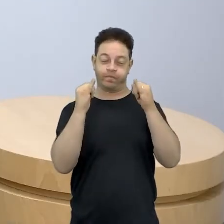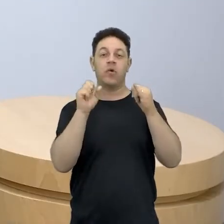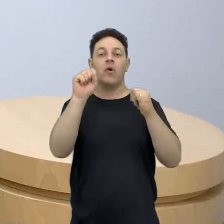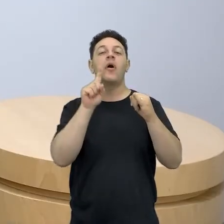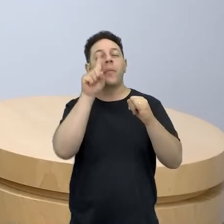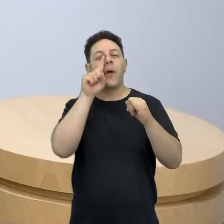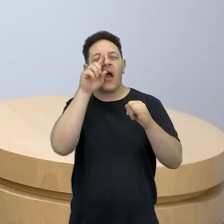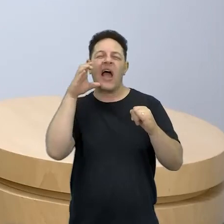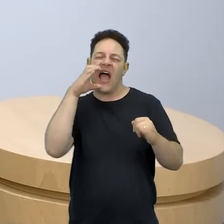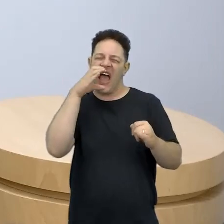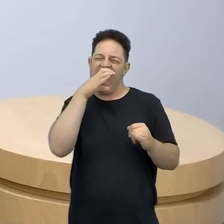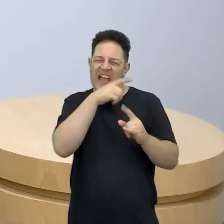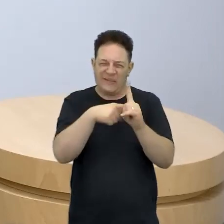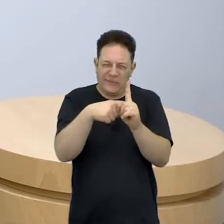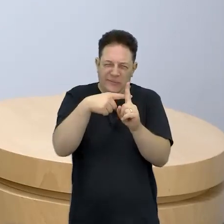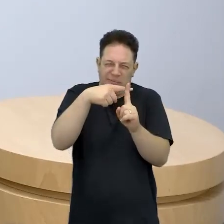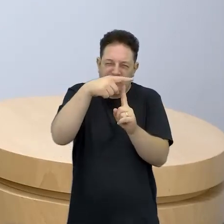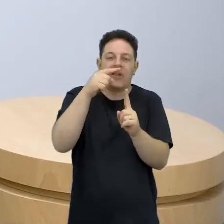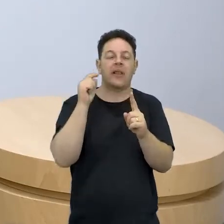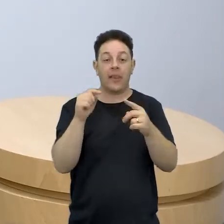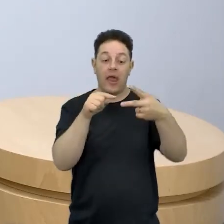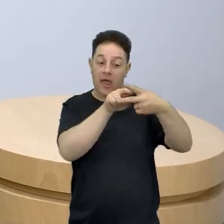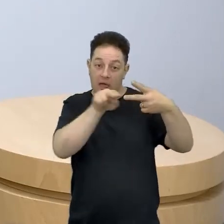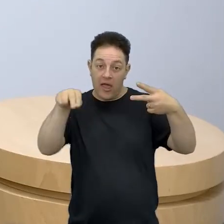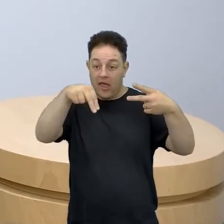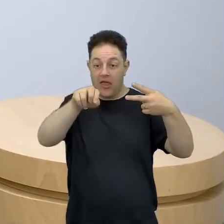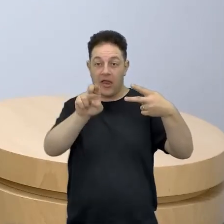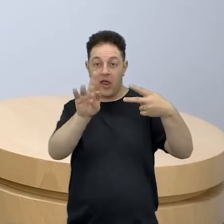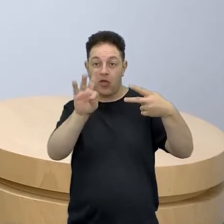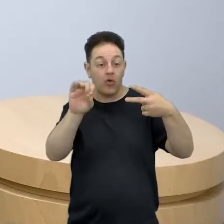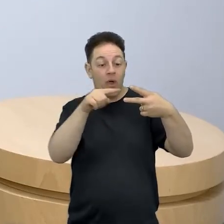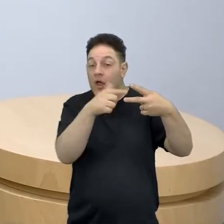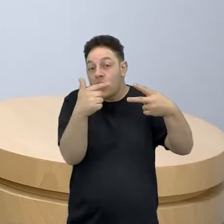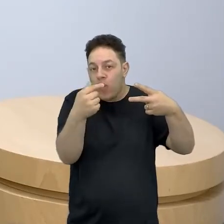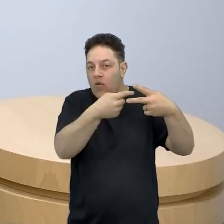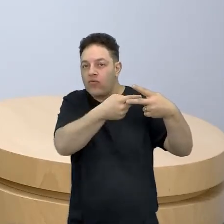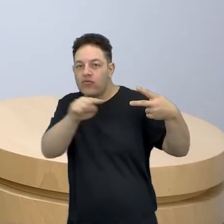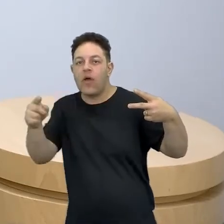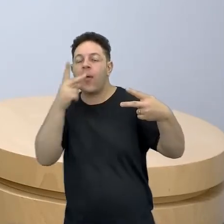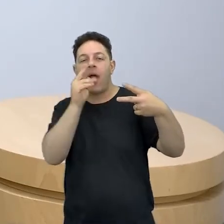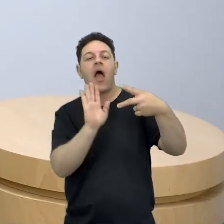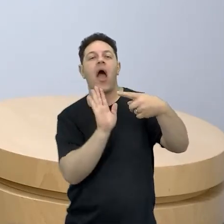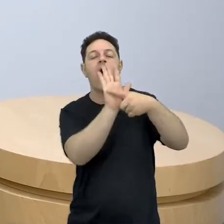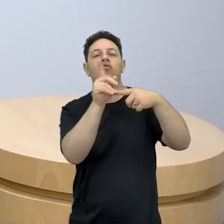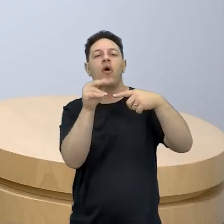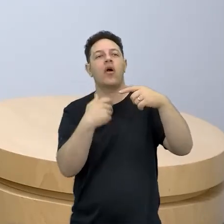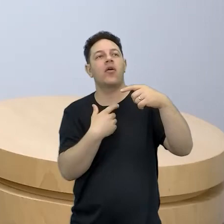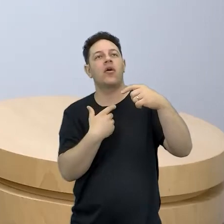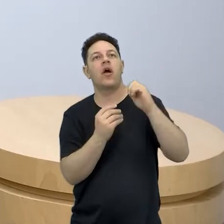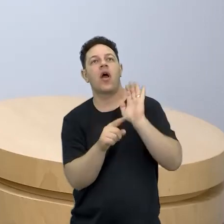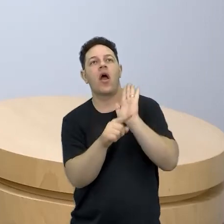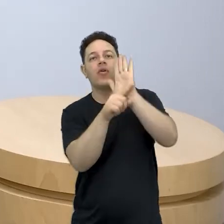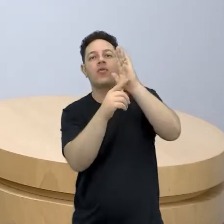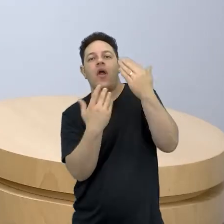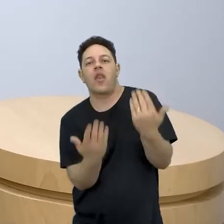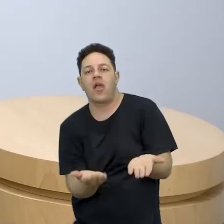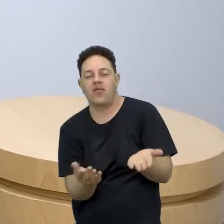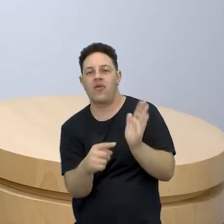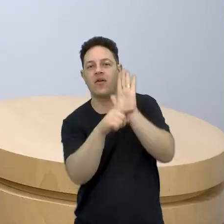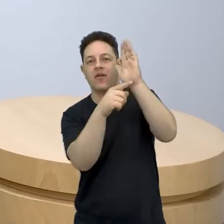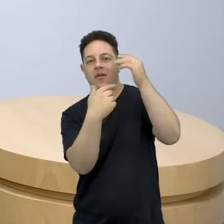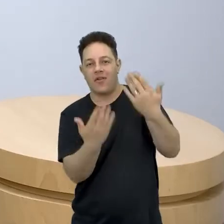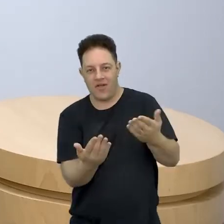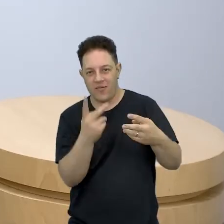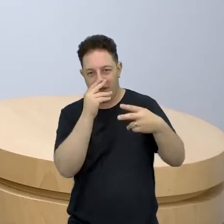mais. Então, o cabo neutro é aquele que não está passando a corrente, ele divide um pouco essa corrente, essa é a proposta. E